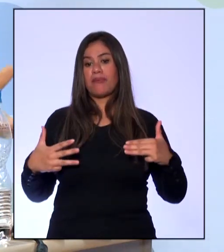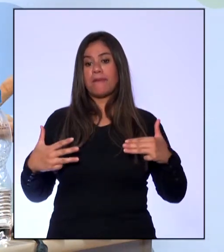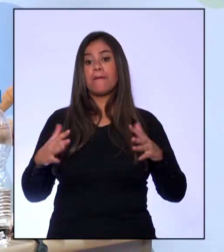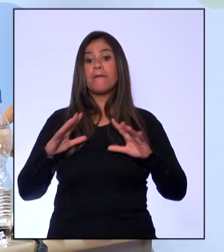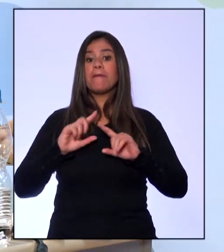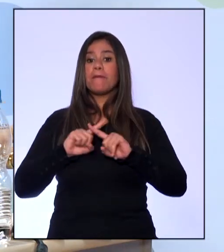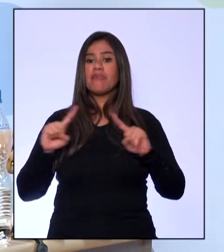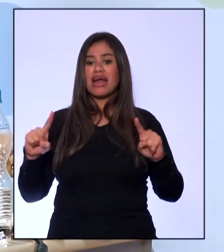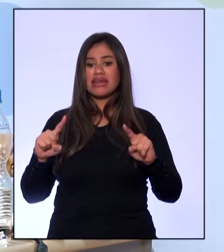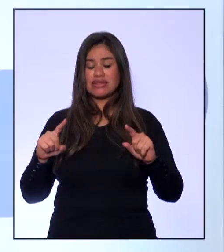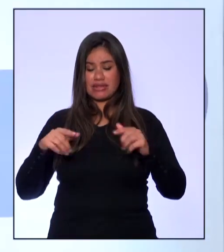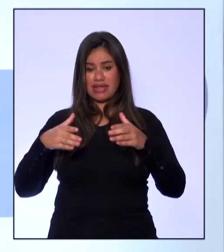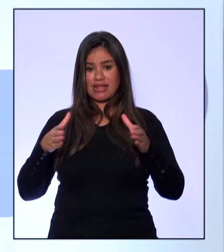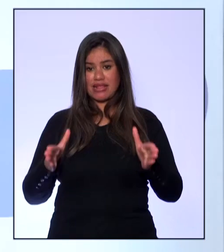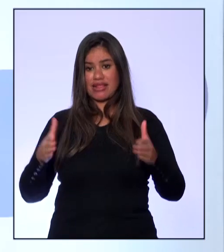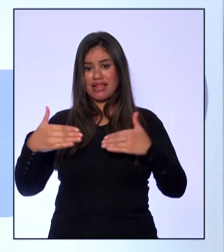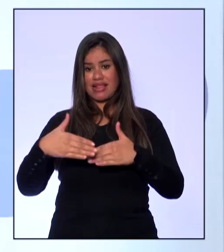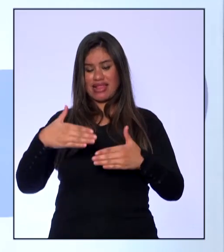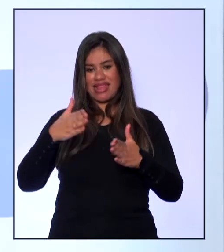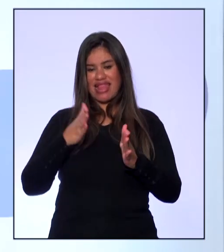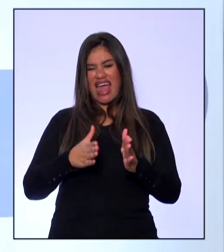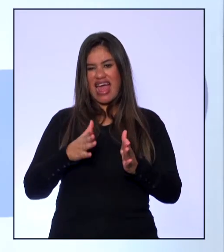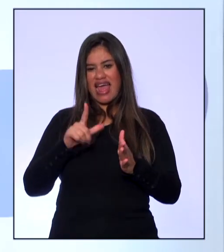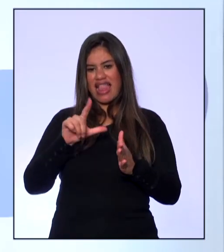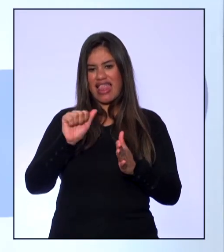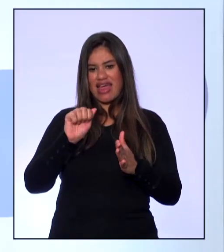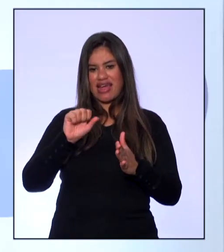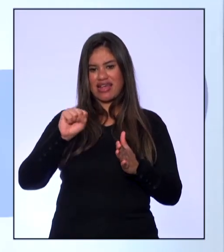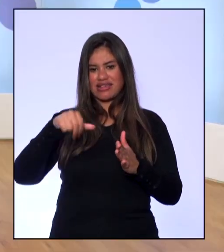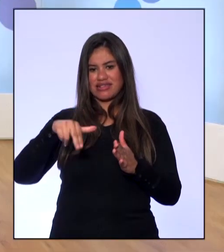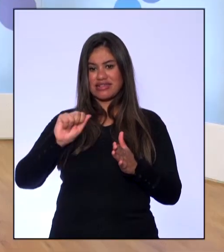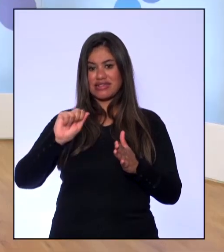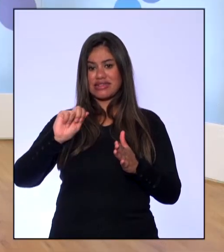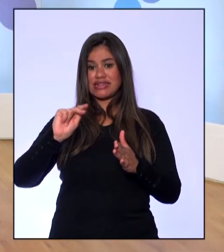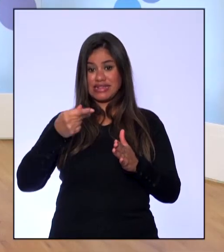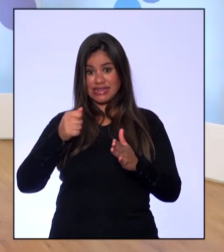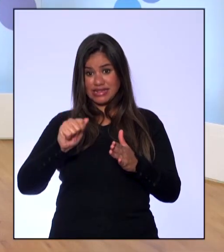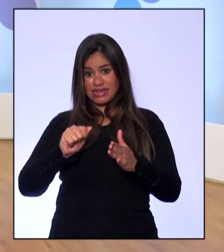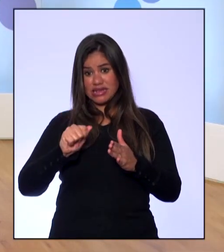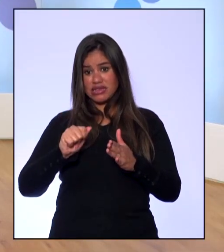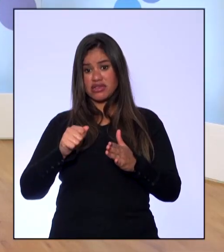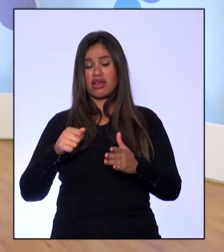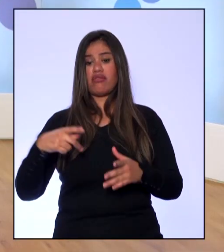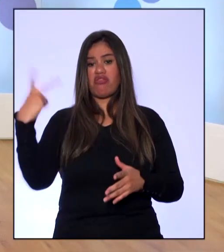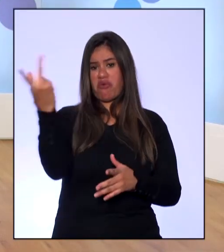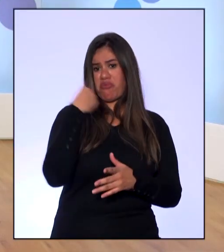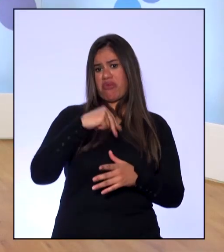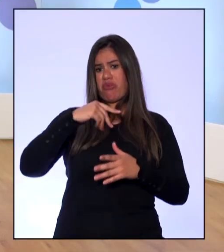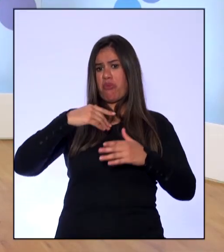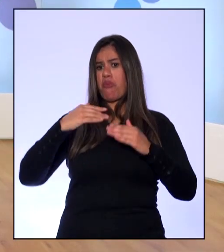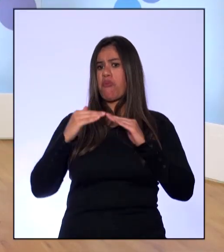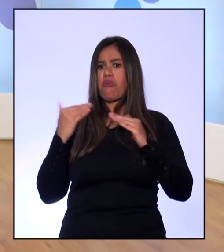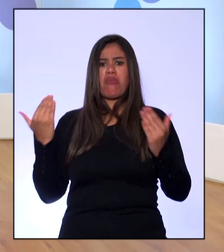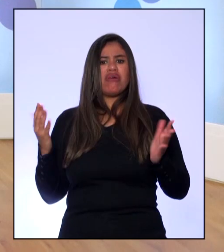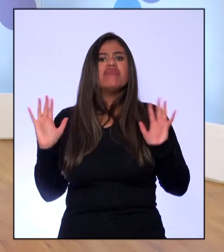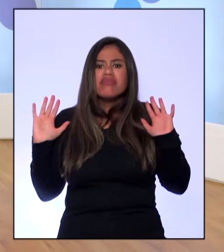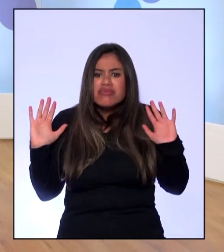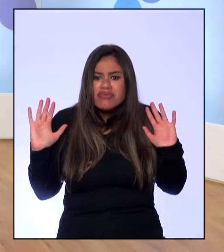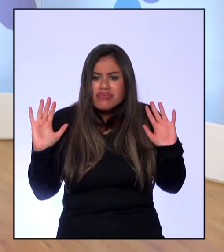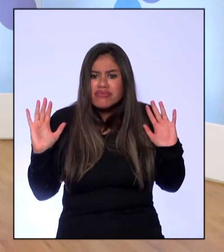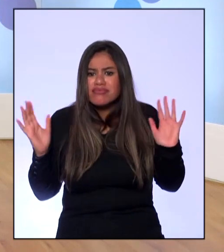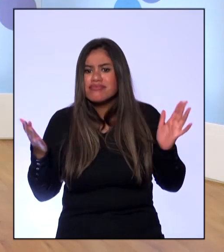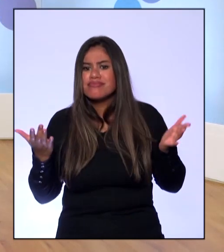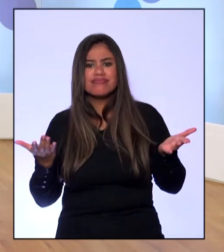Já conheceu alguém que odeia lasanha? Não conheço. Aí você quer me bater porque eu não gosto de lasanha? Impossível. Por causa de